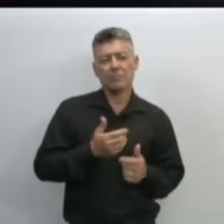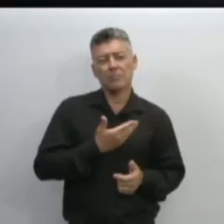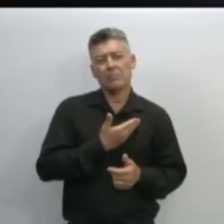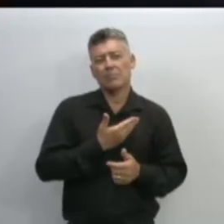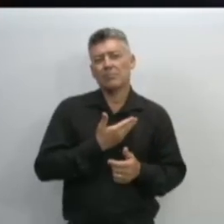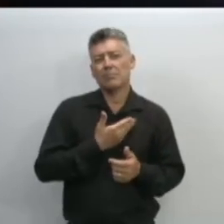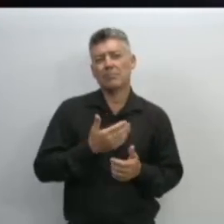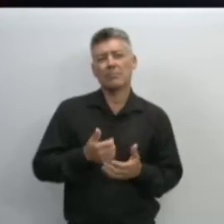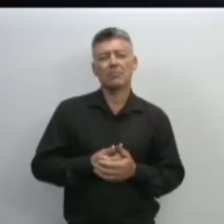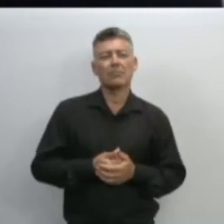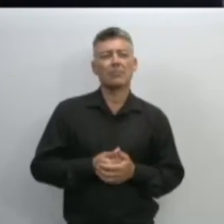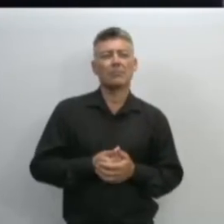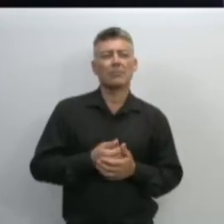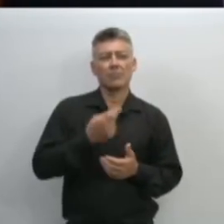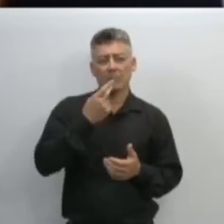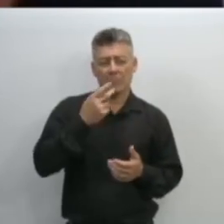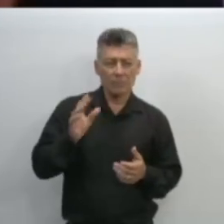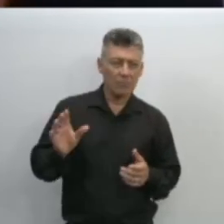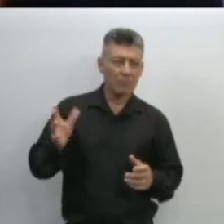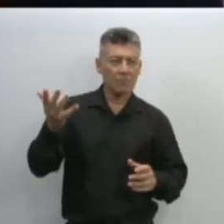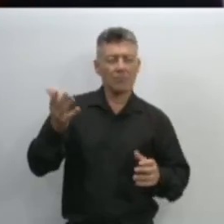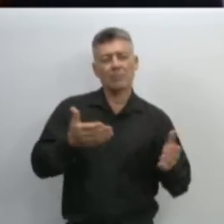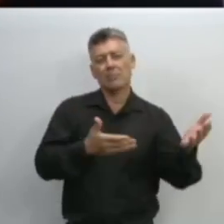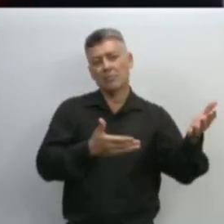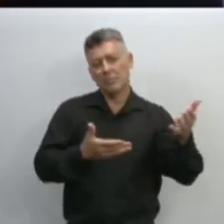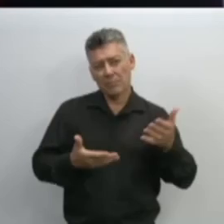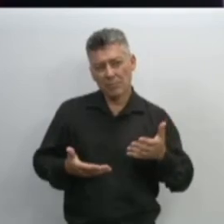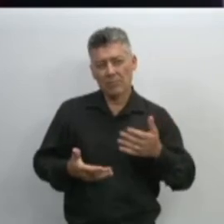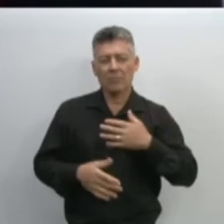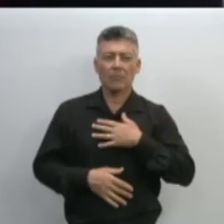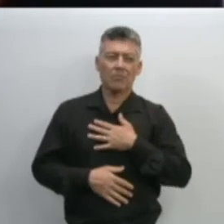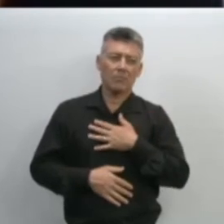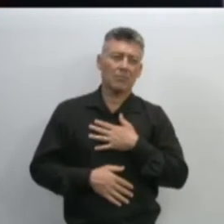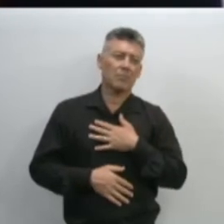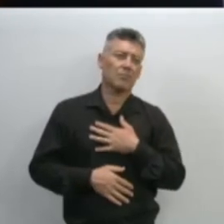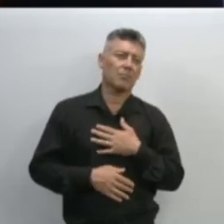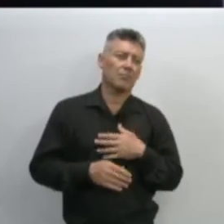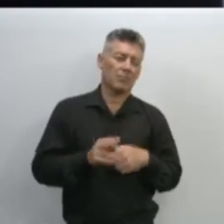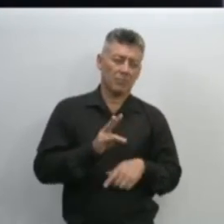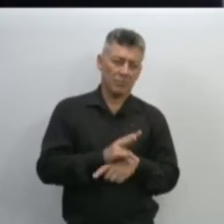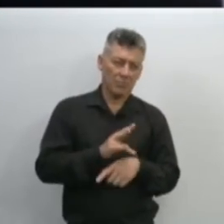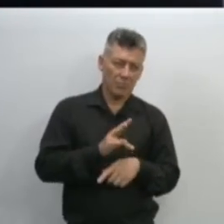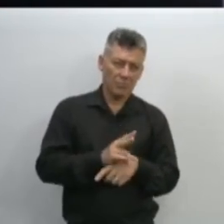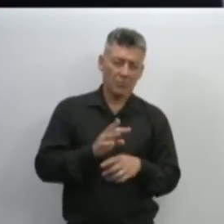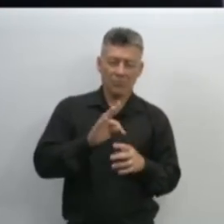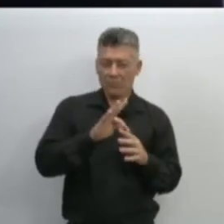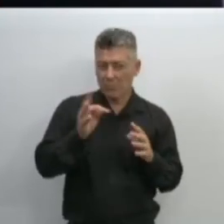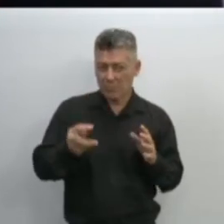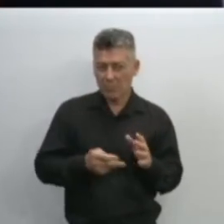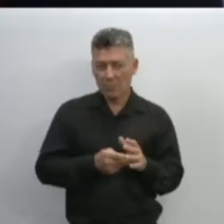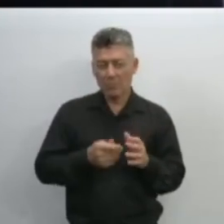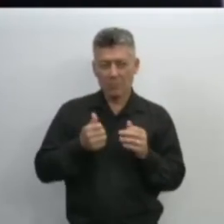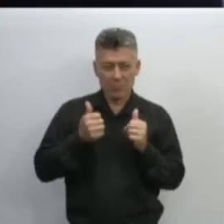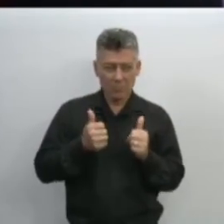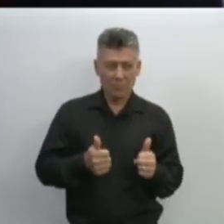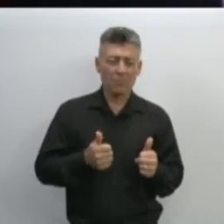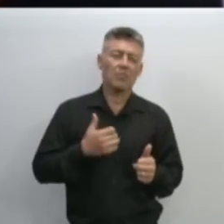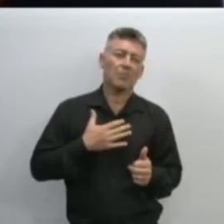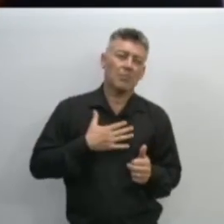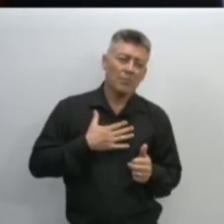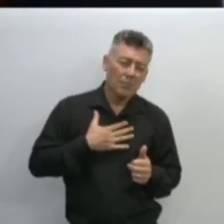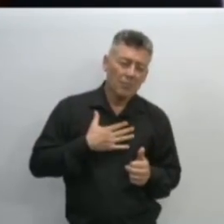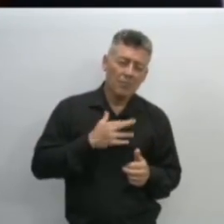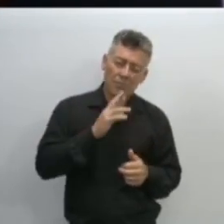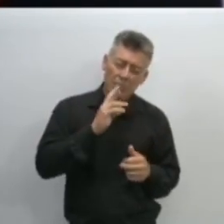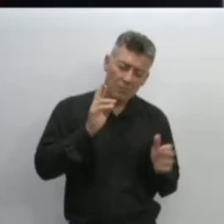quando tiverem qualquer evento dessa área, me convidem, nosso mandato apoie integralmente, né? Tentarei estar e